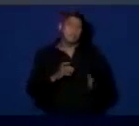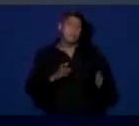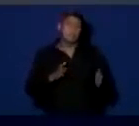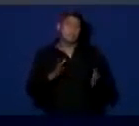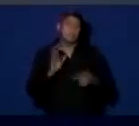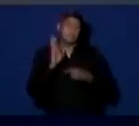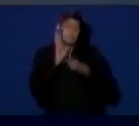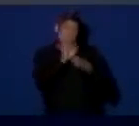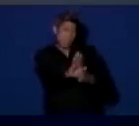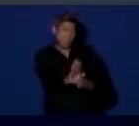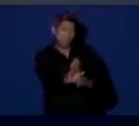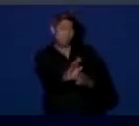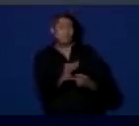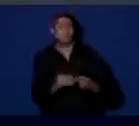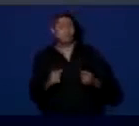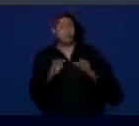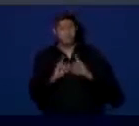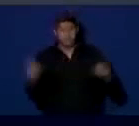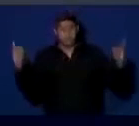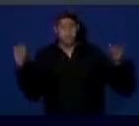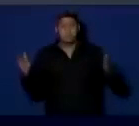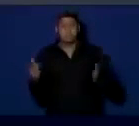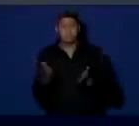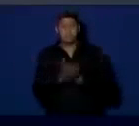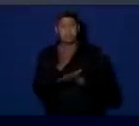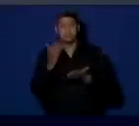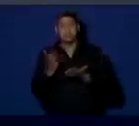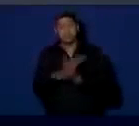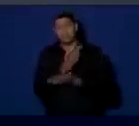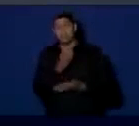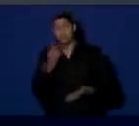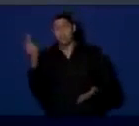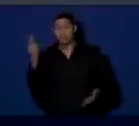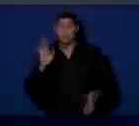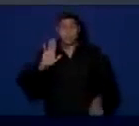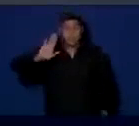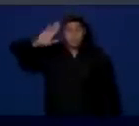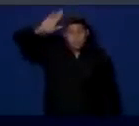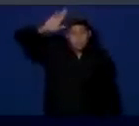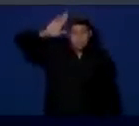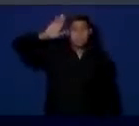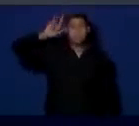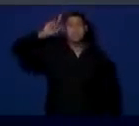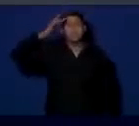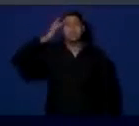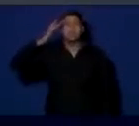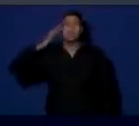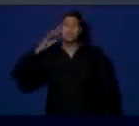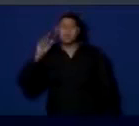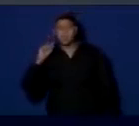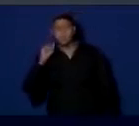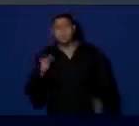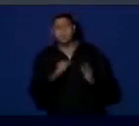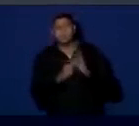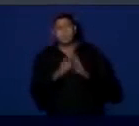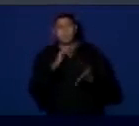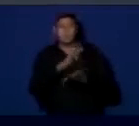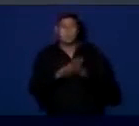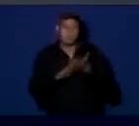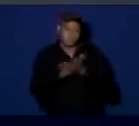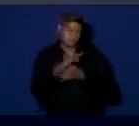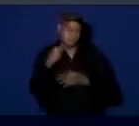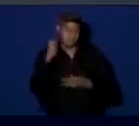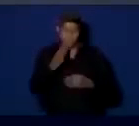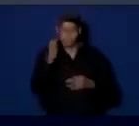ou ex-assessor econômico B publicando coluna de jornal em nome de candidato. Eu acho isto pouco indicativo, na minha experiência,